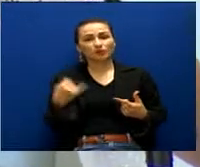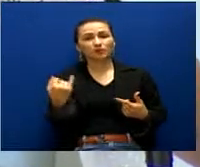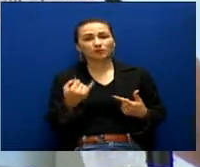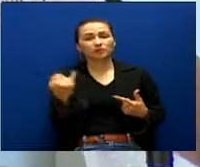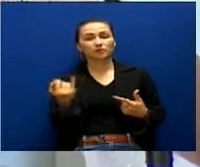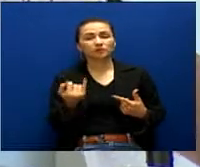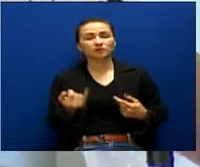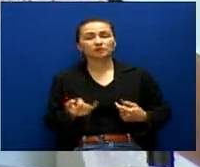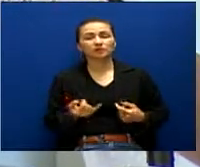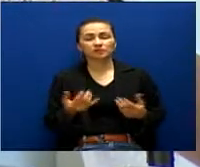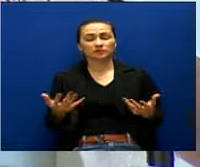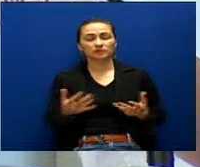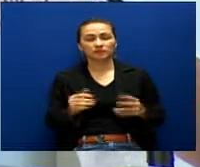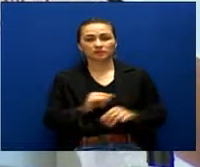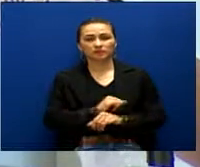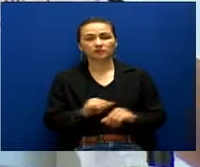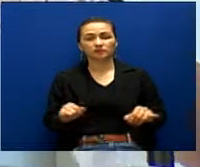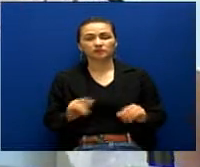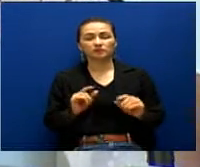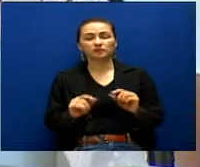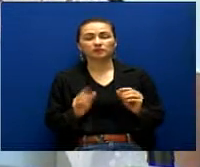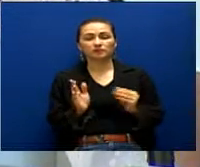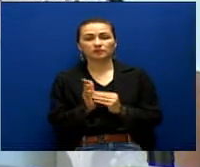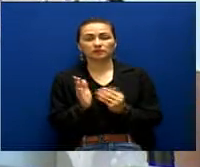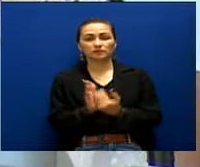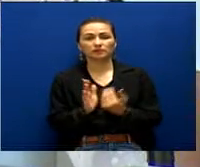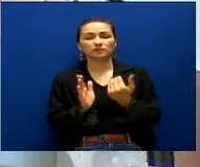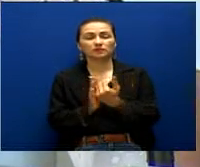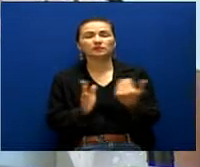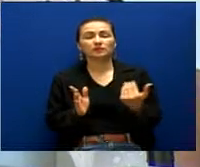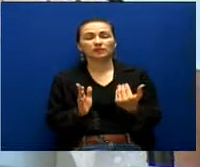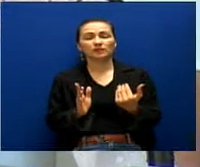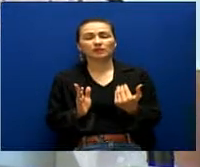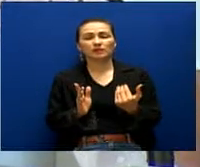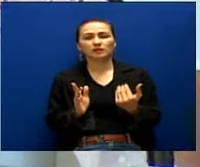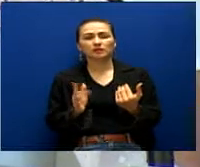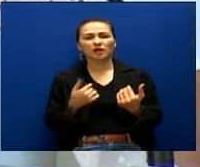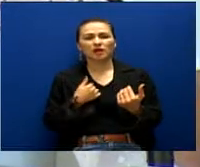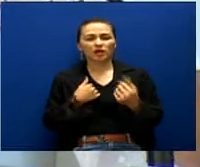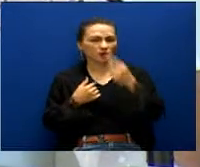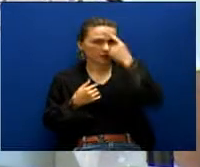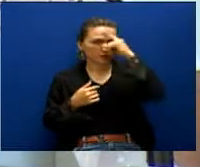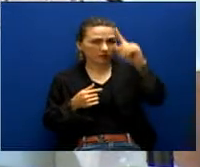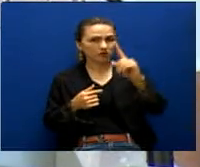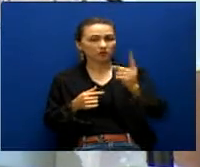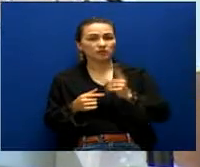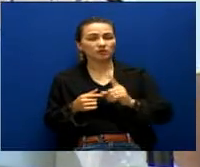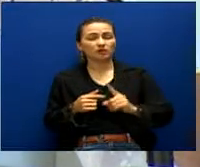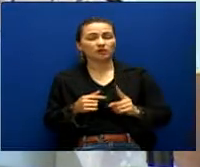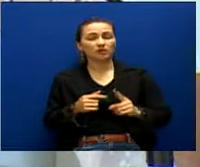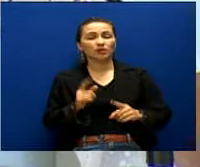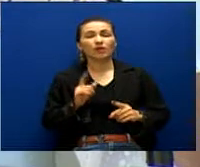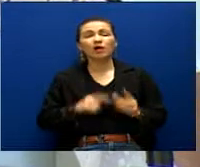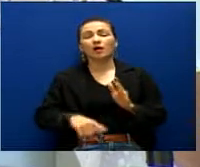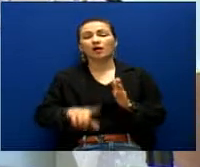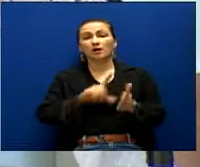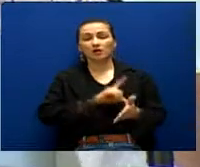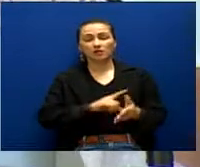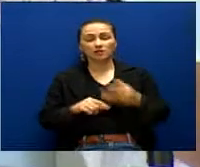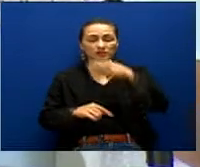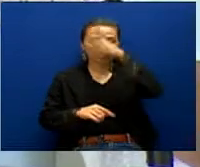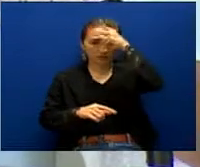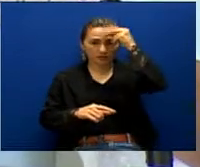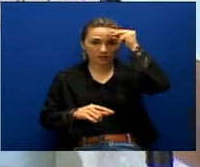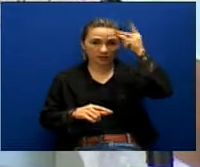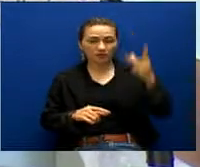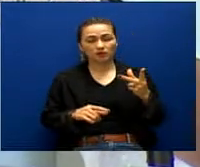que essas emendas elas estão embasadas no programa de governo que foi apresentado e muitos que estão aqui